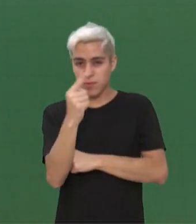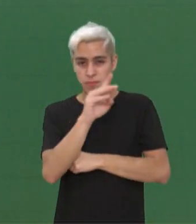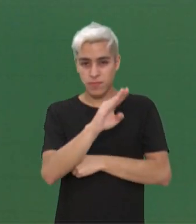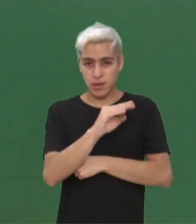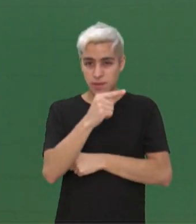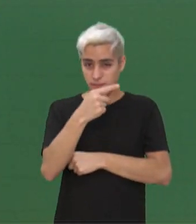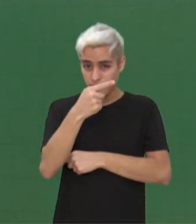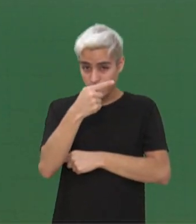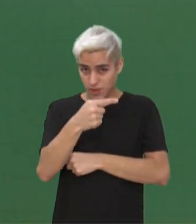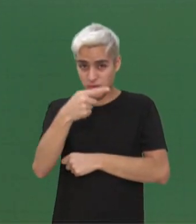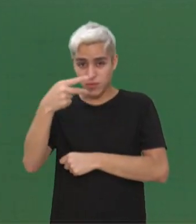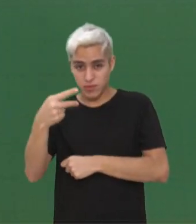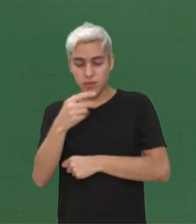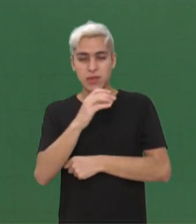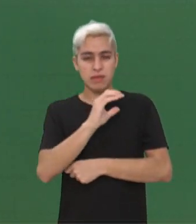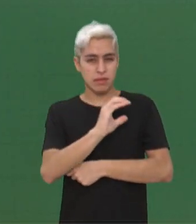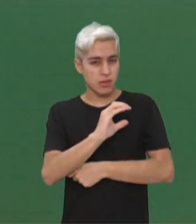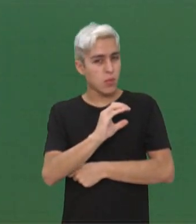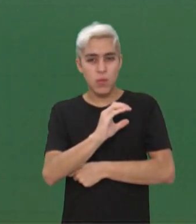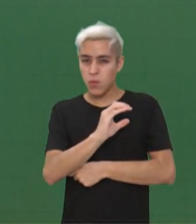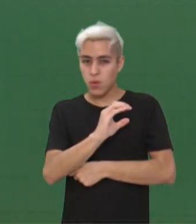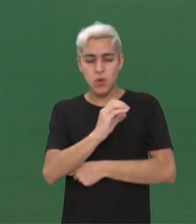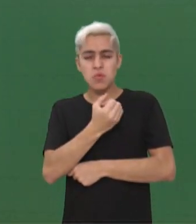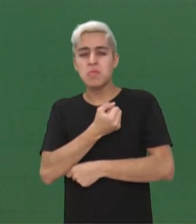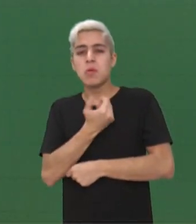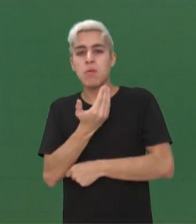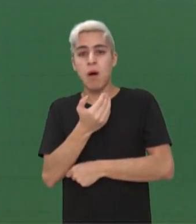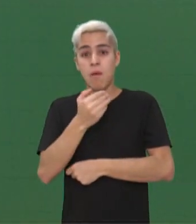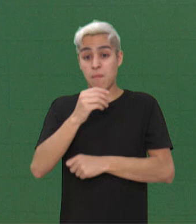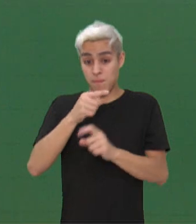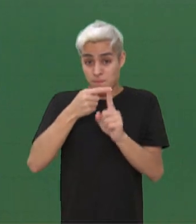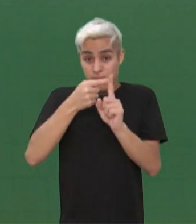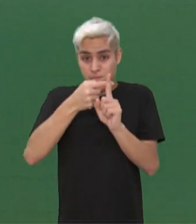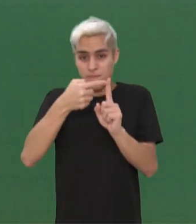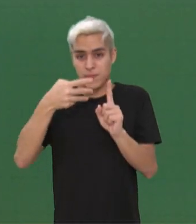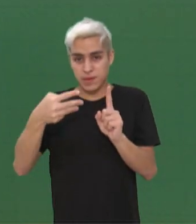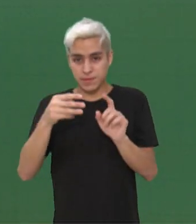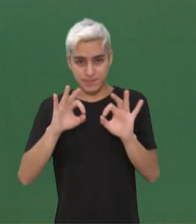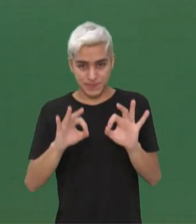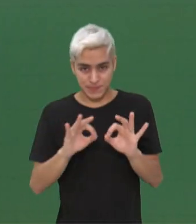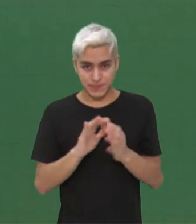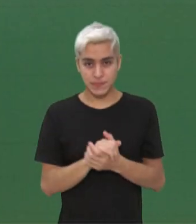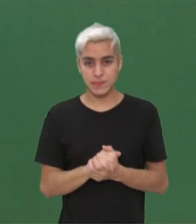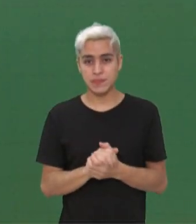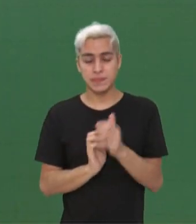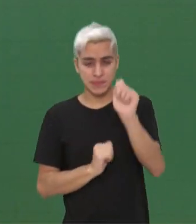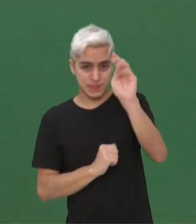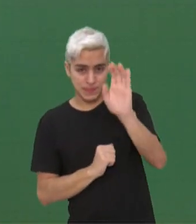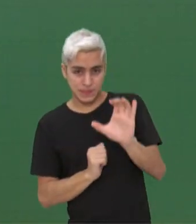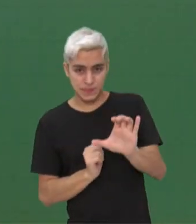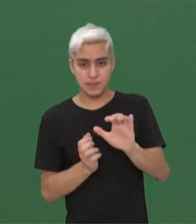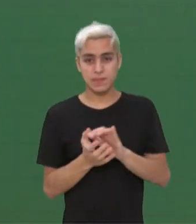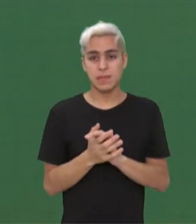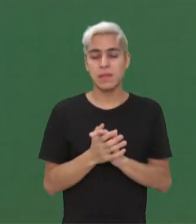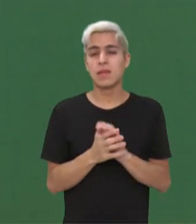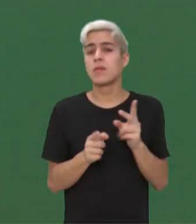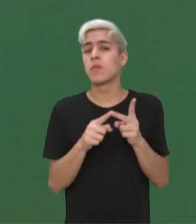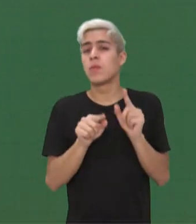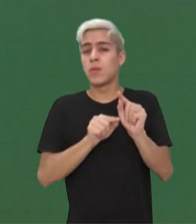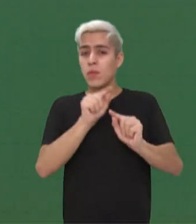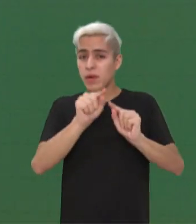2 e o C vale mais 3. O segundo passo que a gente